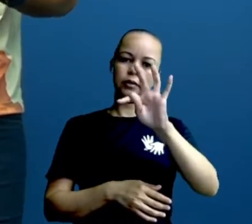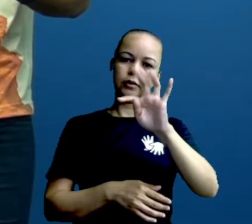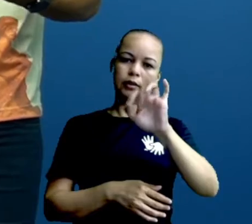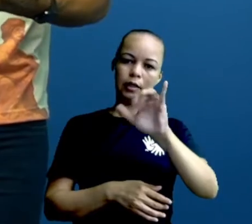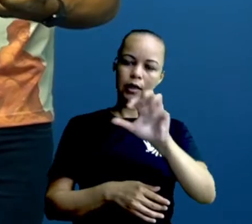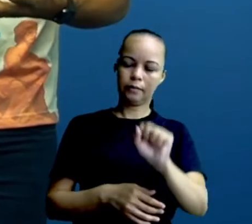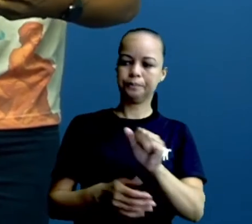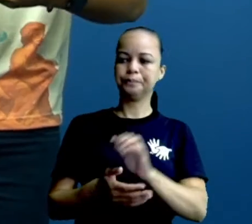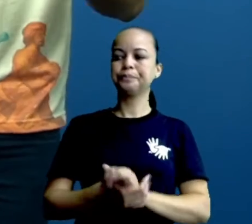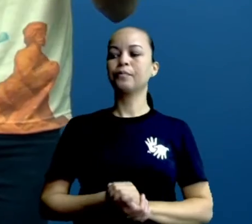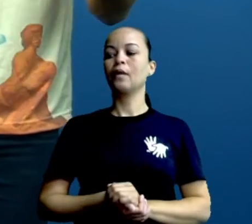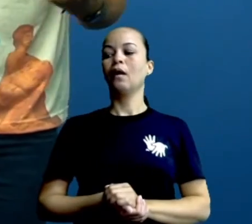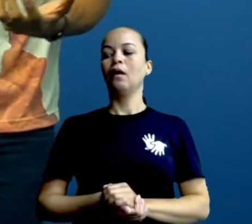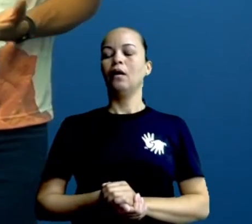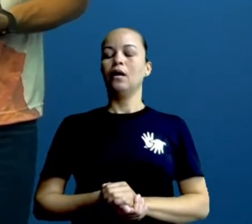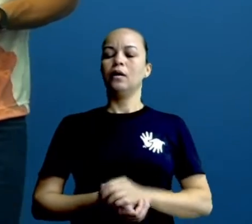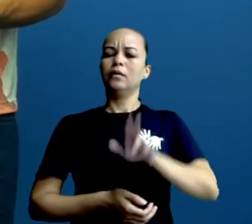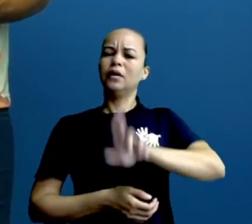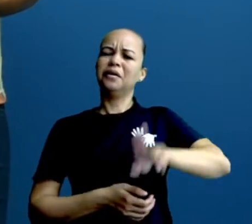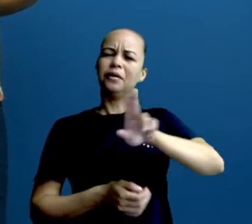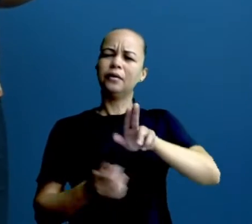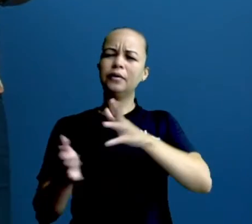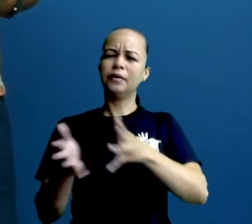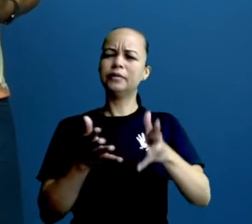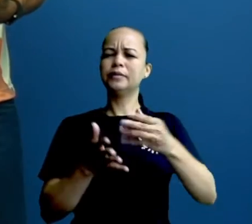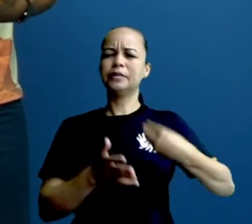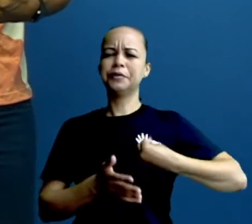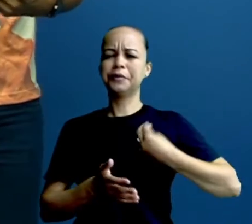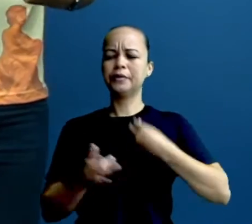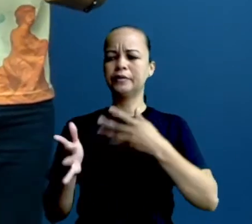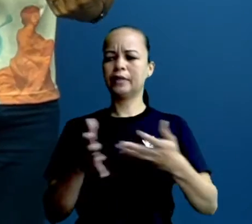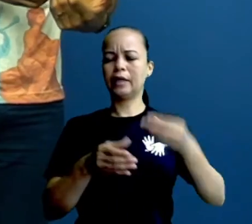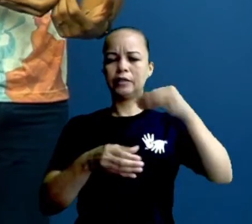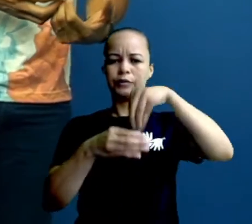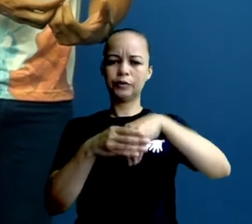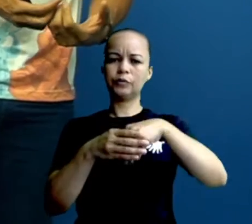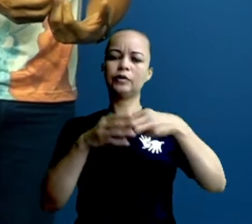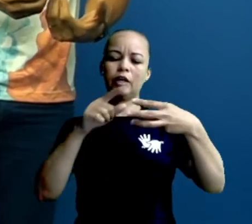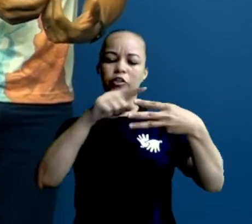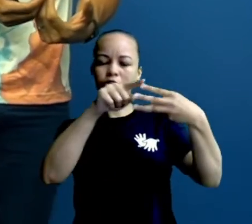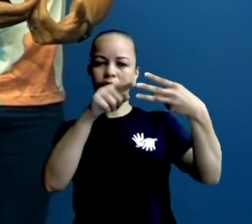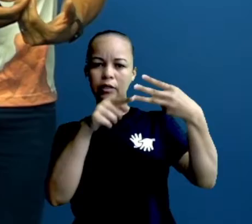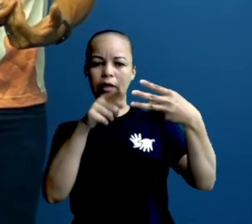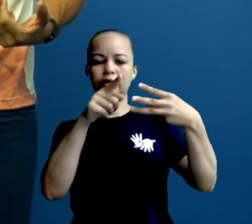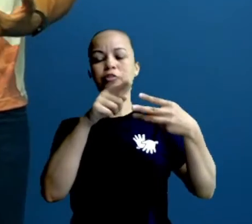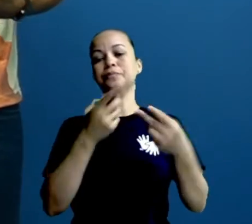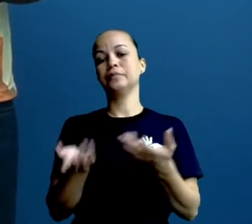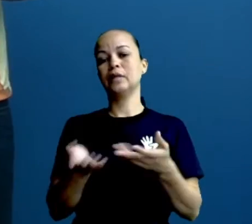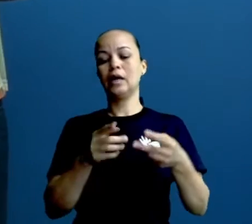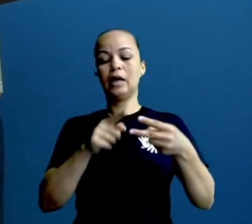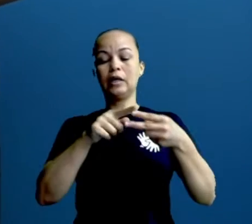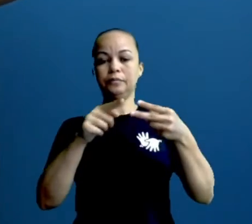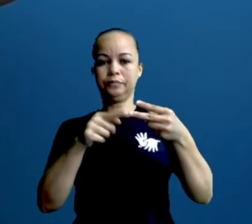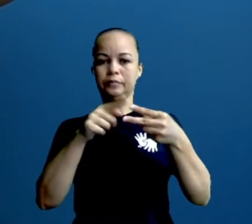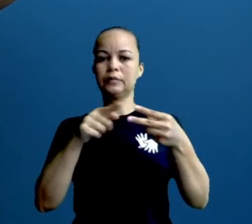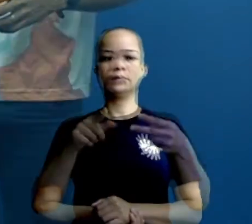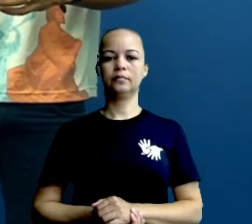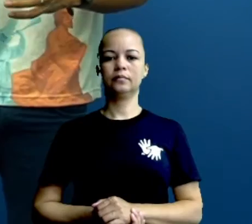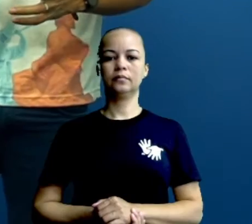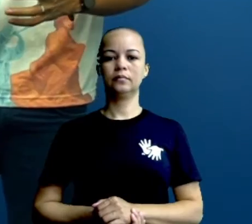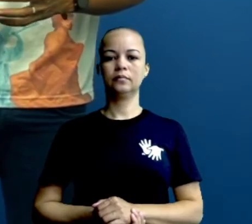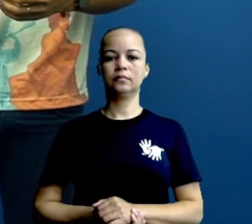Existe dentro das drogas, né, dentro das categorias de drogas, aquelas, como eu falei para vocês, que são lícitas e aquelas que são